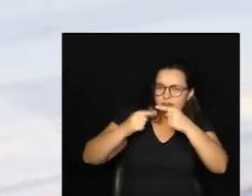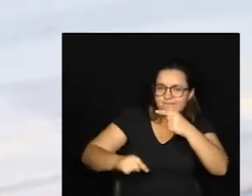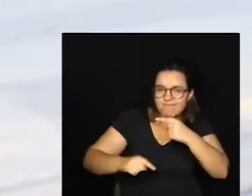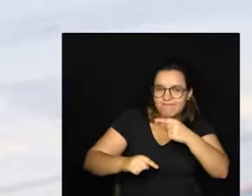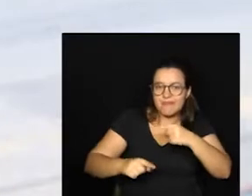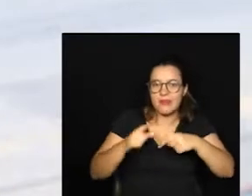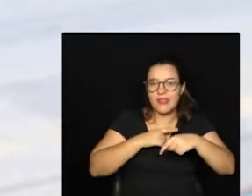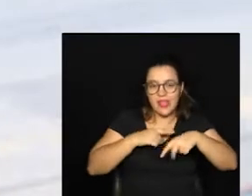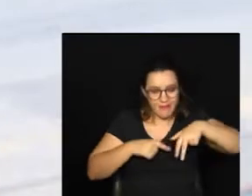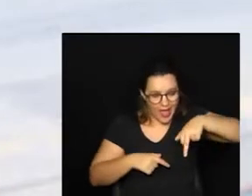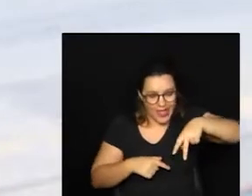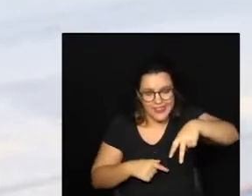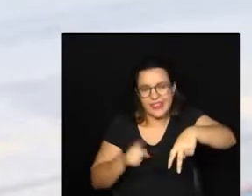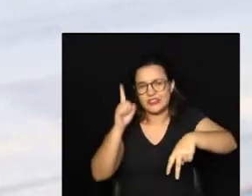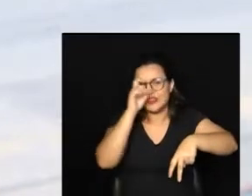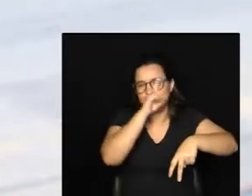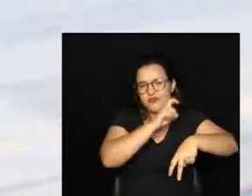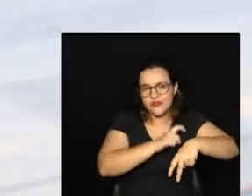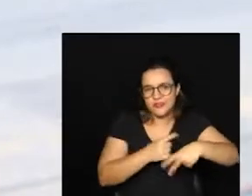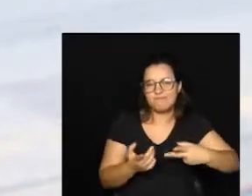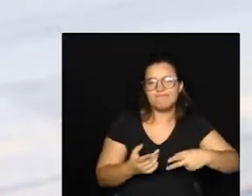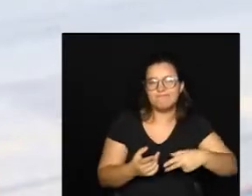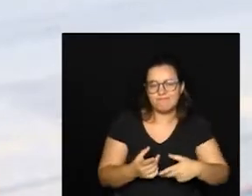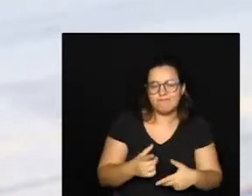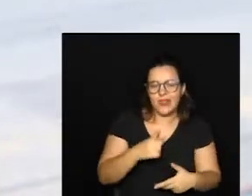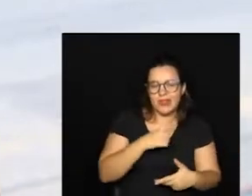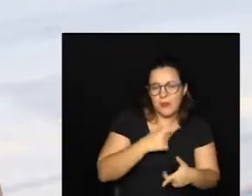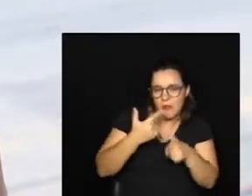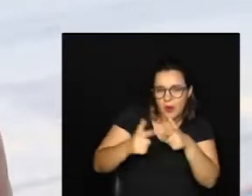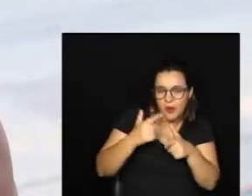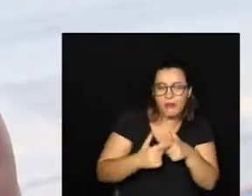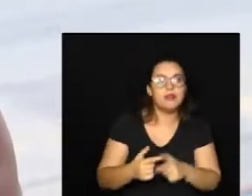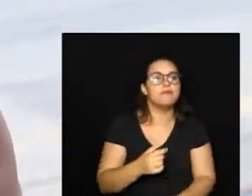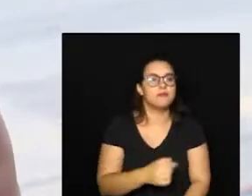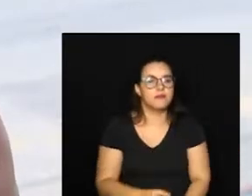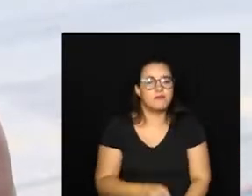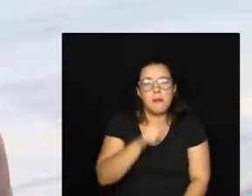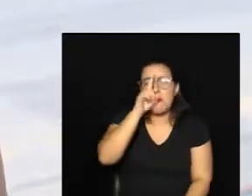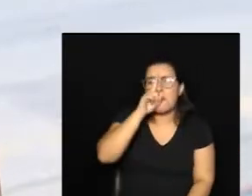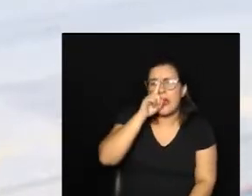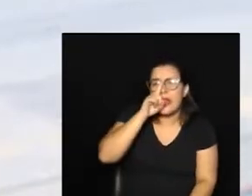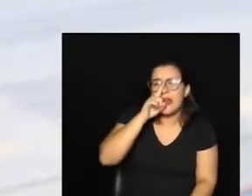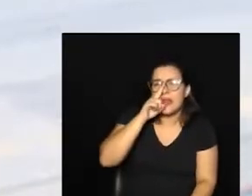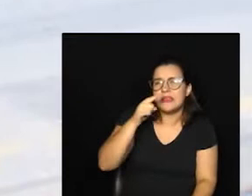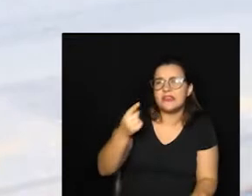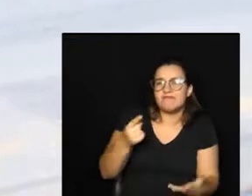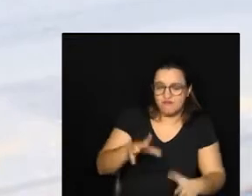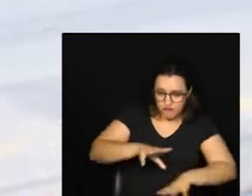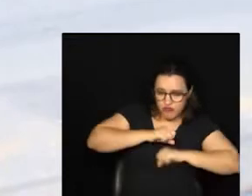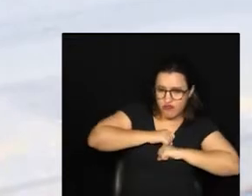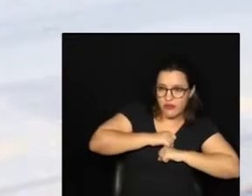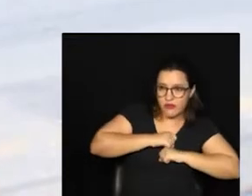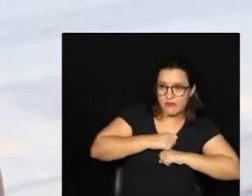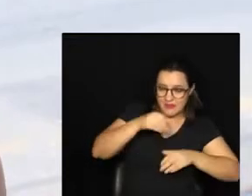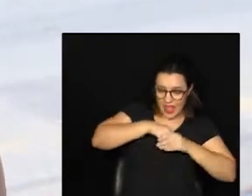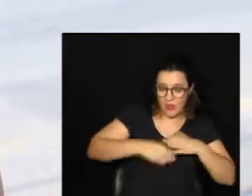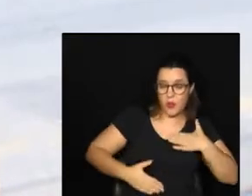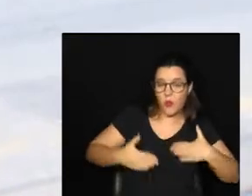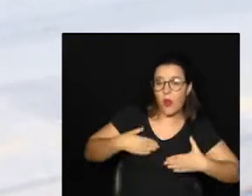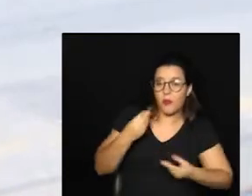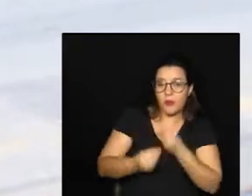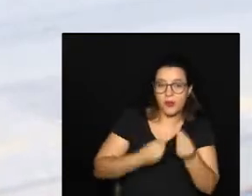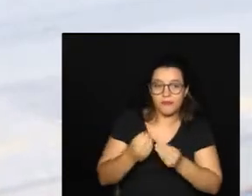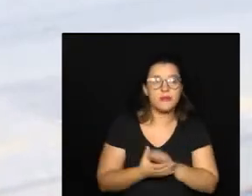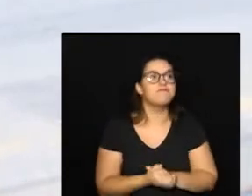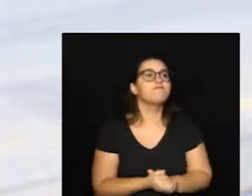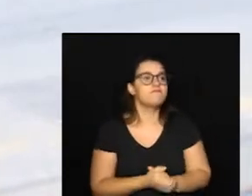na imobilidade. É isso que causa, exatamente, né? O vírus... Quais os perigos de ter esse vírus no organismo, justamente? Tá, o